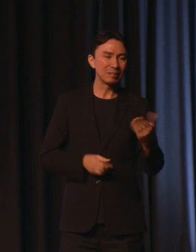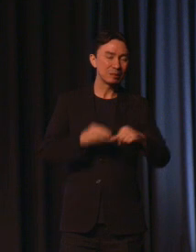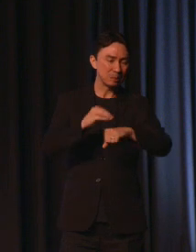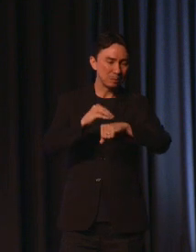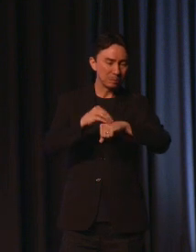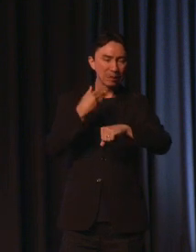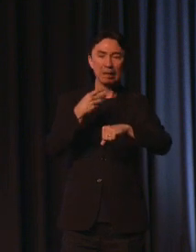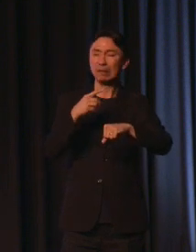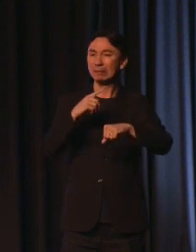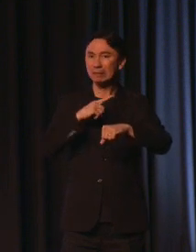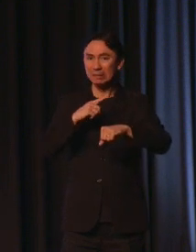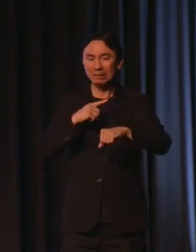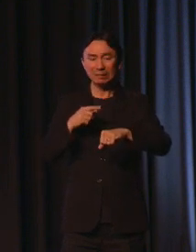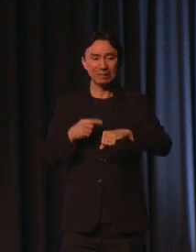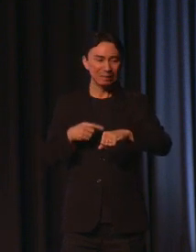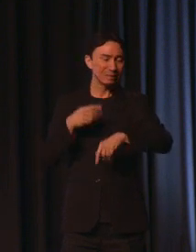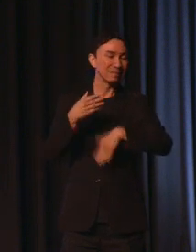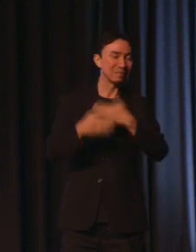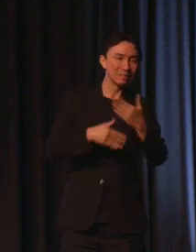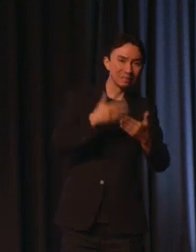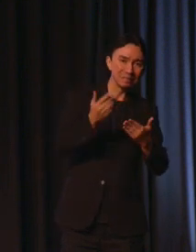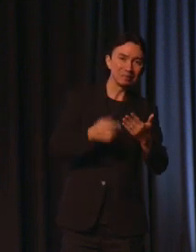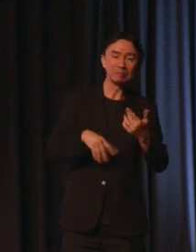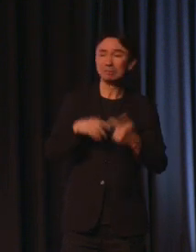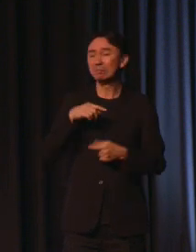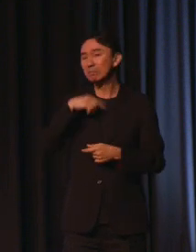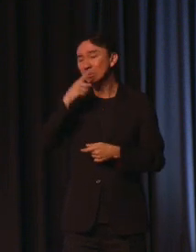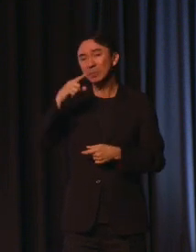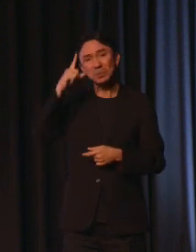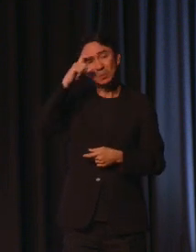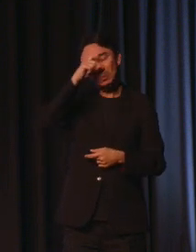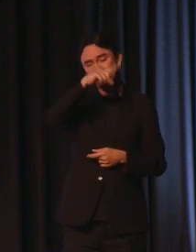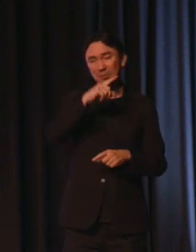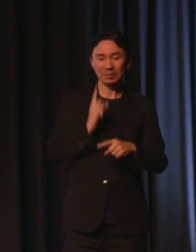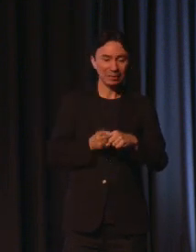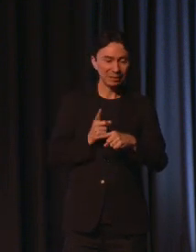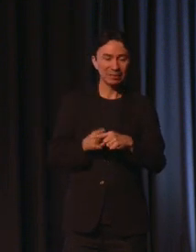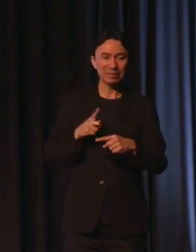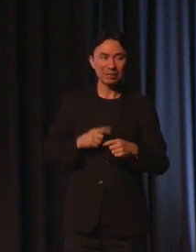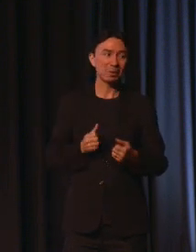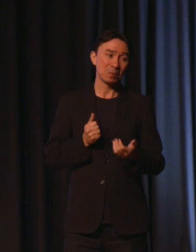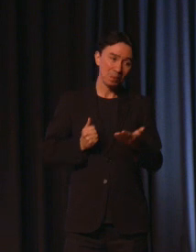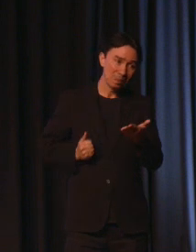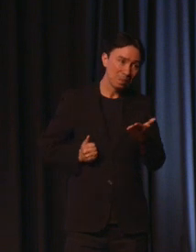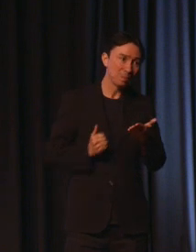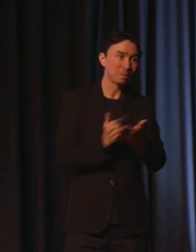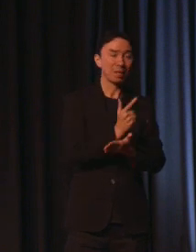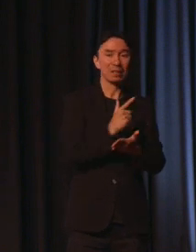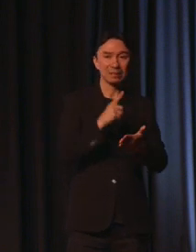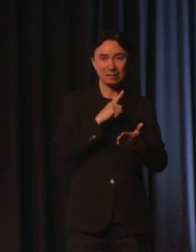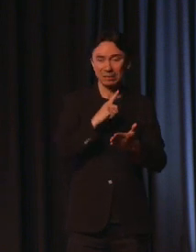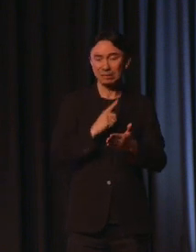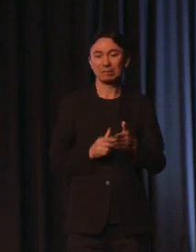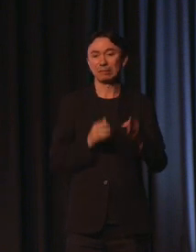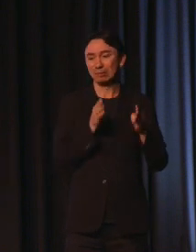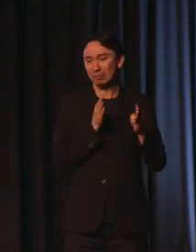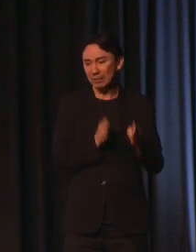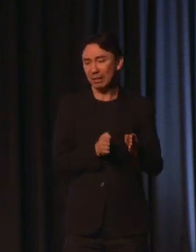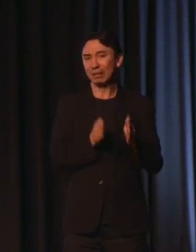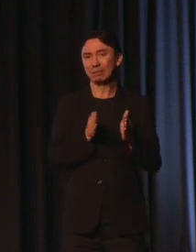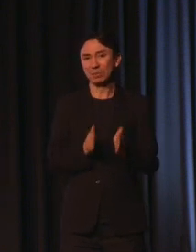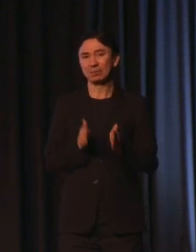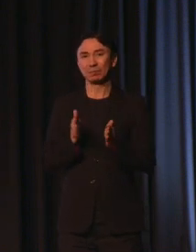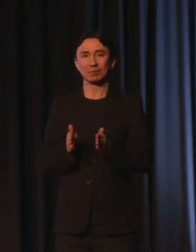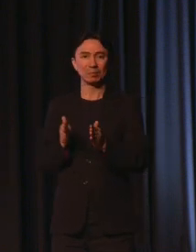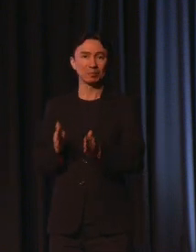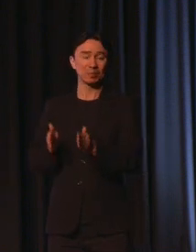que nós enfrentamos no andar desses processos de aquisição, né? Então, início de processo, em um mês, isso